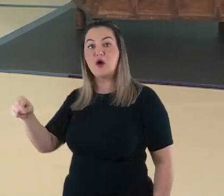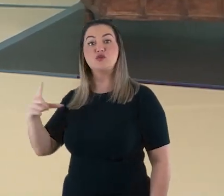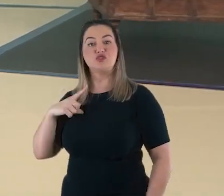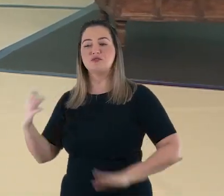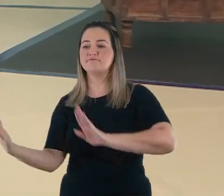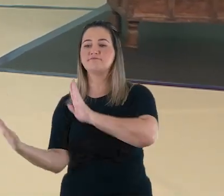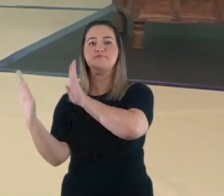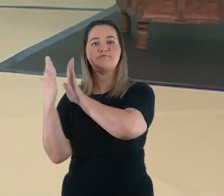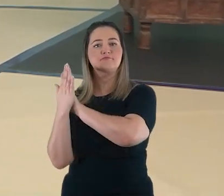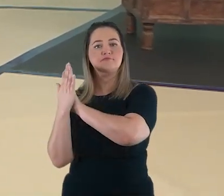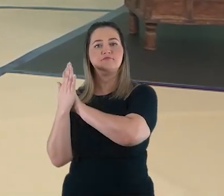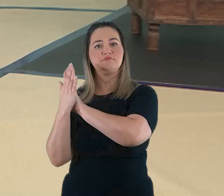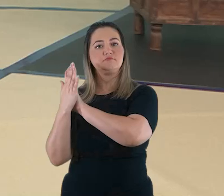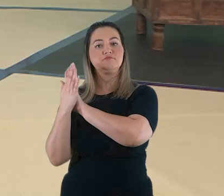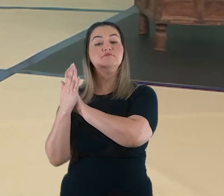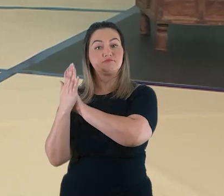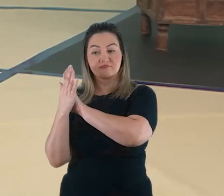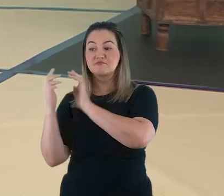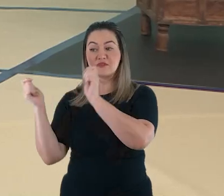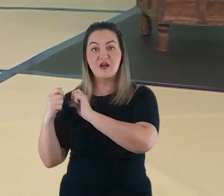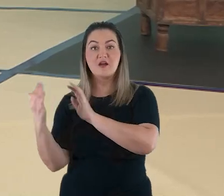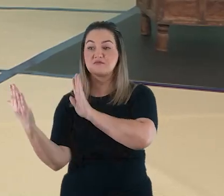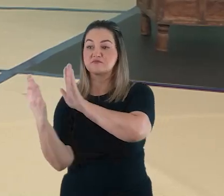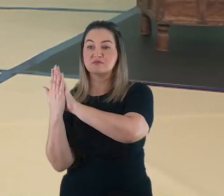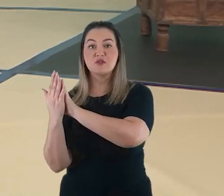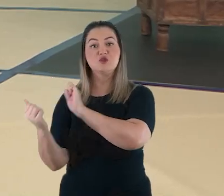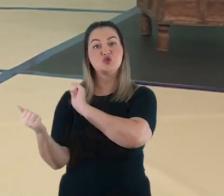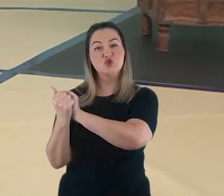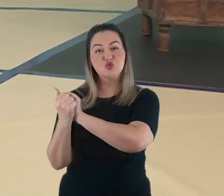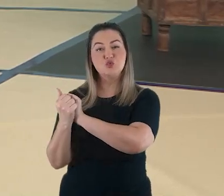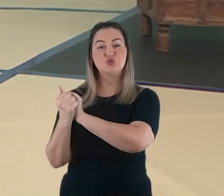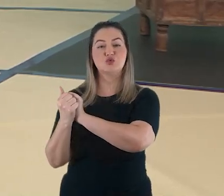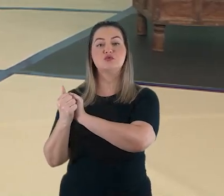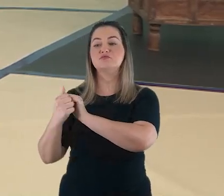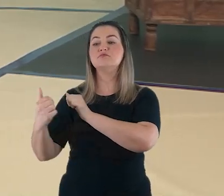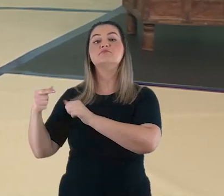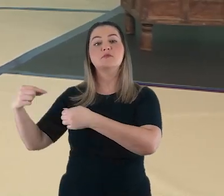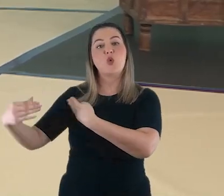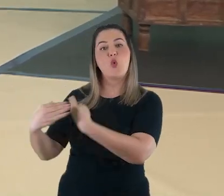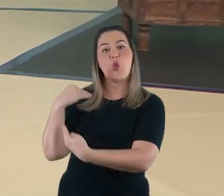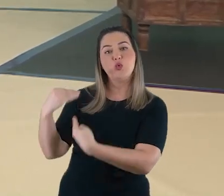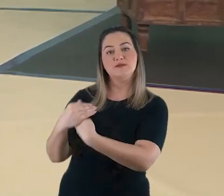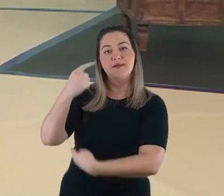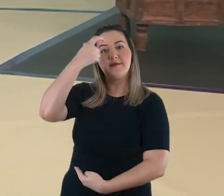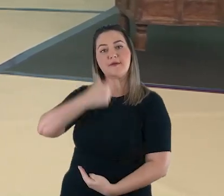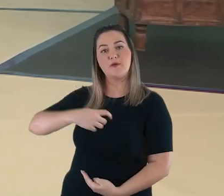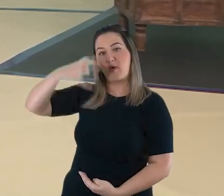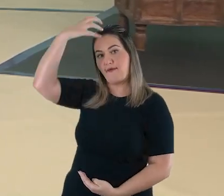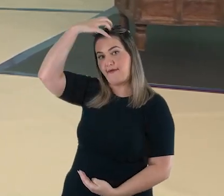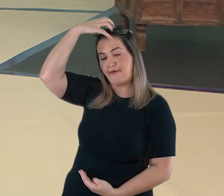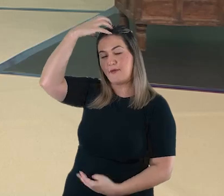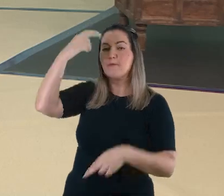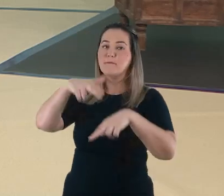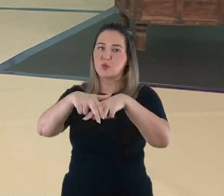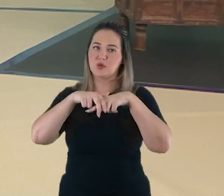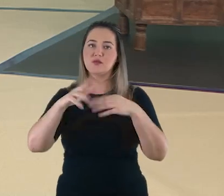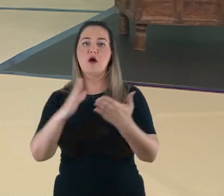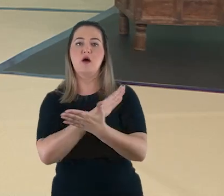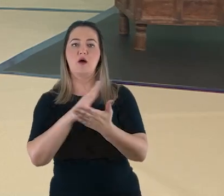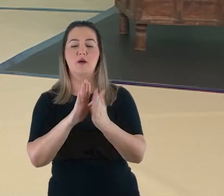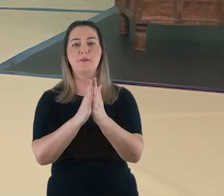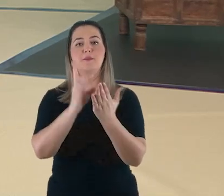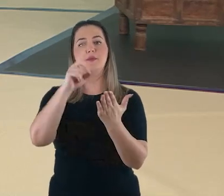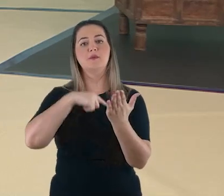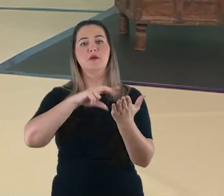palácio, podendo inclusive exercer o cargo de conselheiro de Nabucodonosor. Por isso, algumas Bíblias traduzem essa passagem de